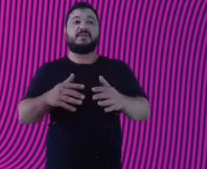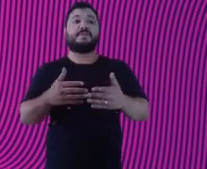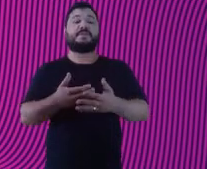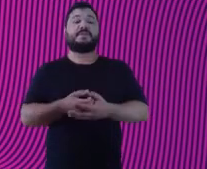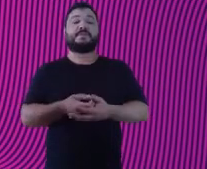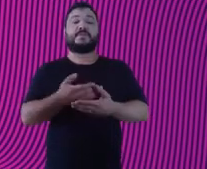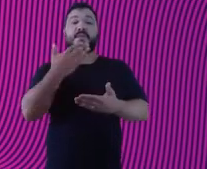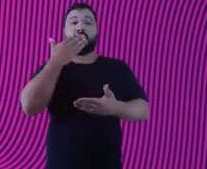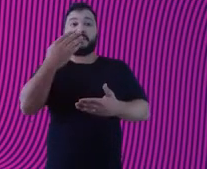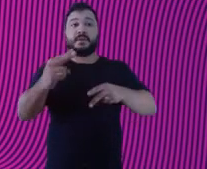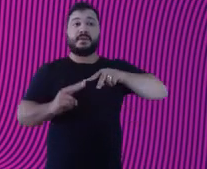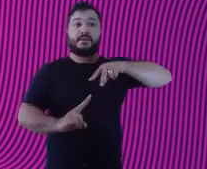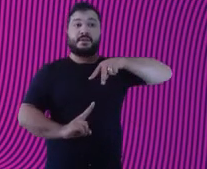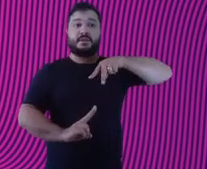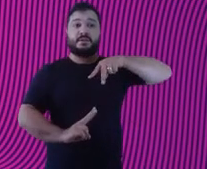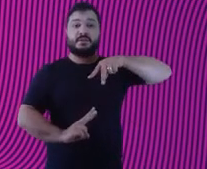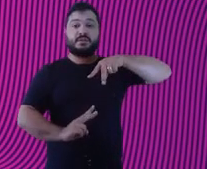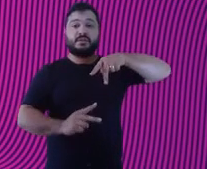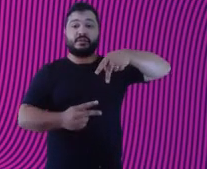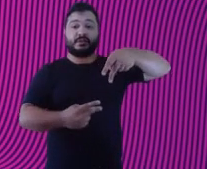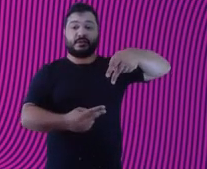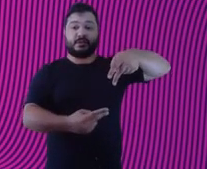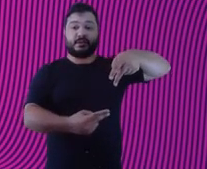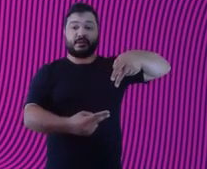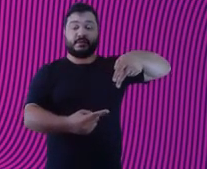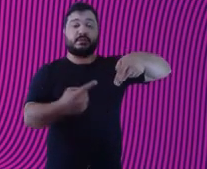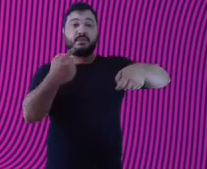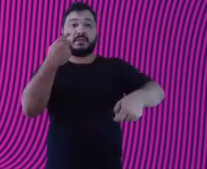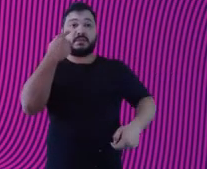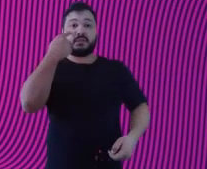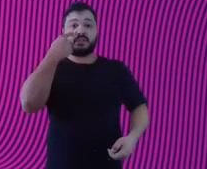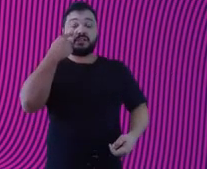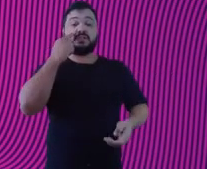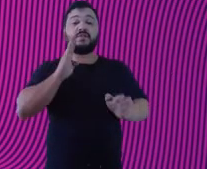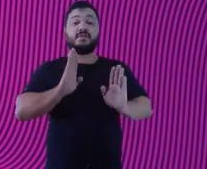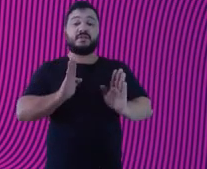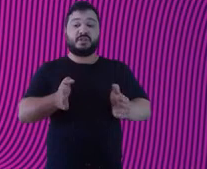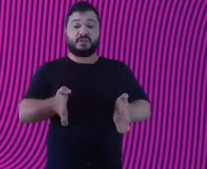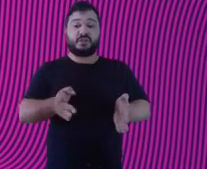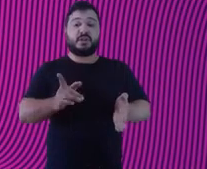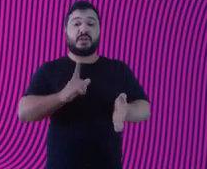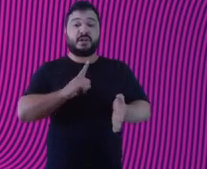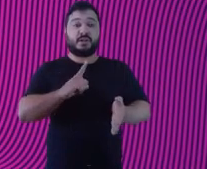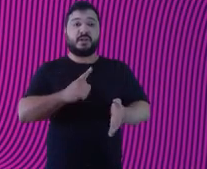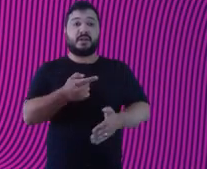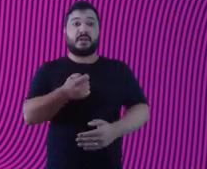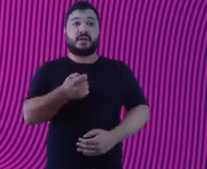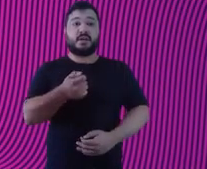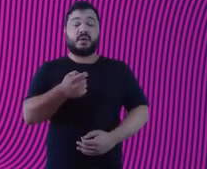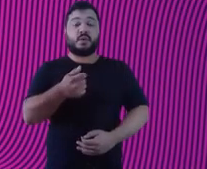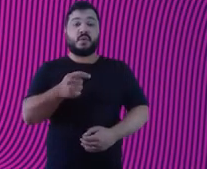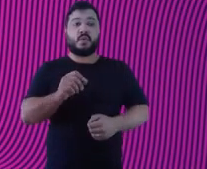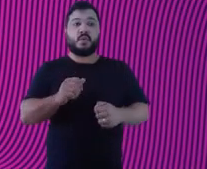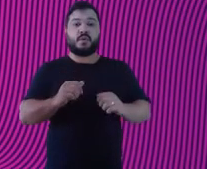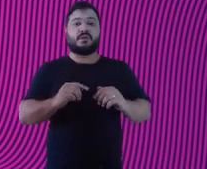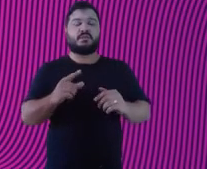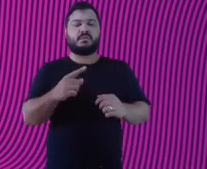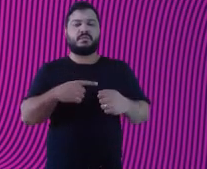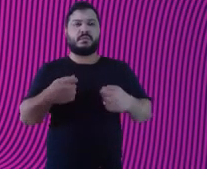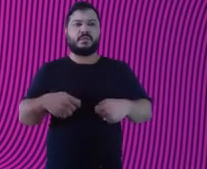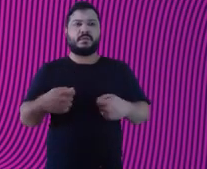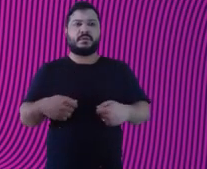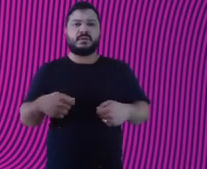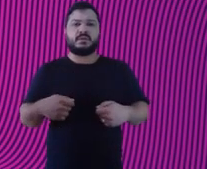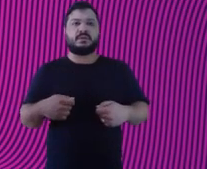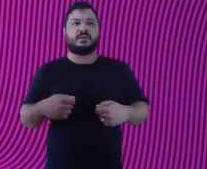transplante e quando vê, a gente já está com aquilo na porta de fazer e a gente tem que ter o